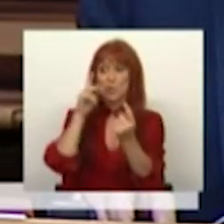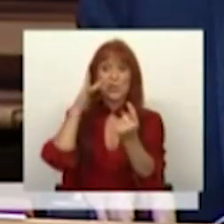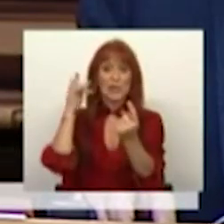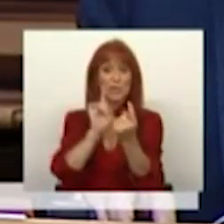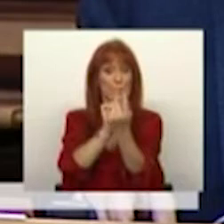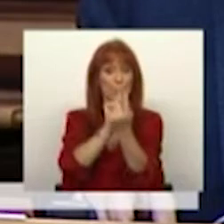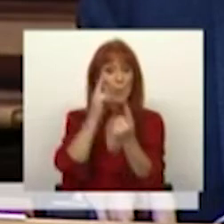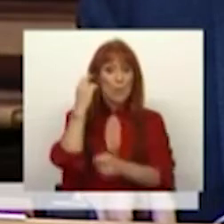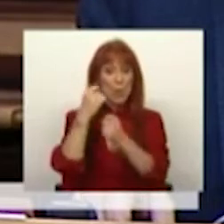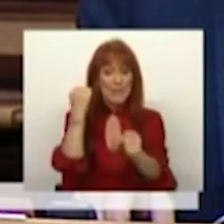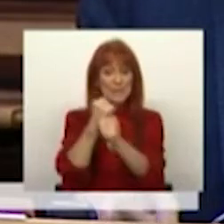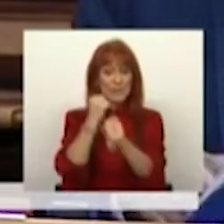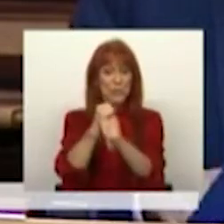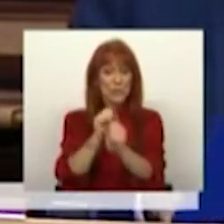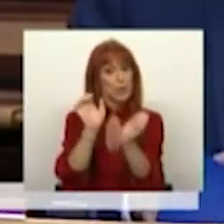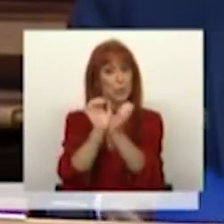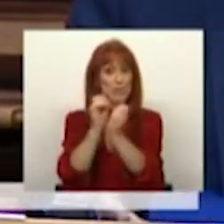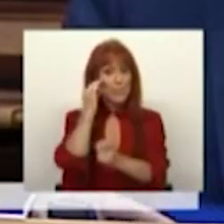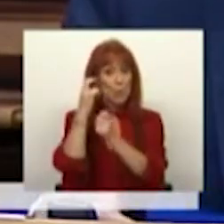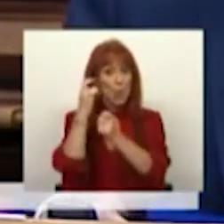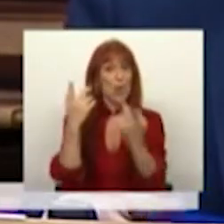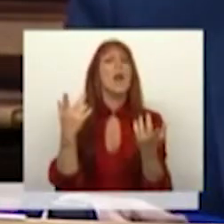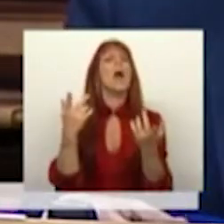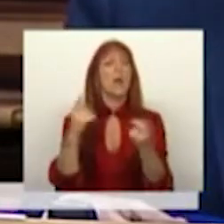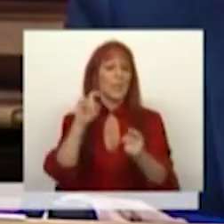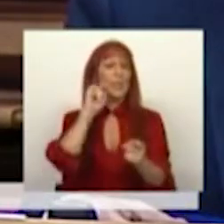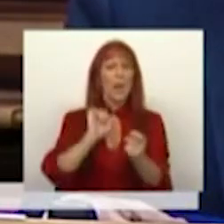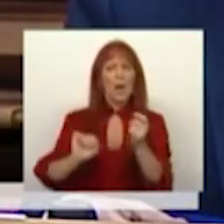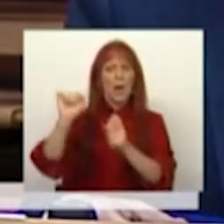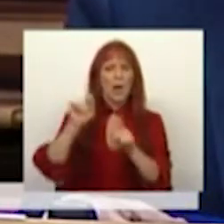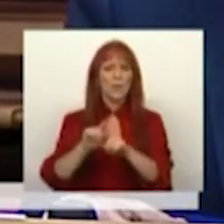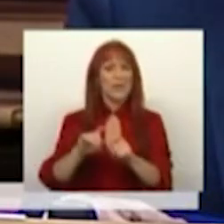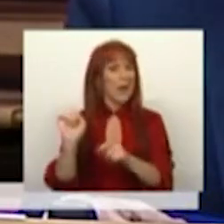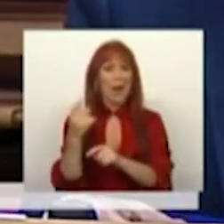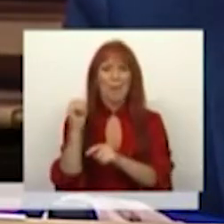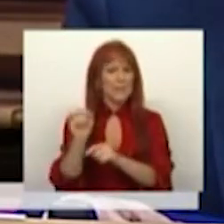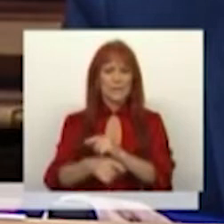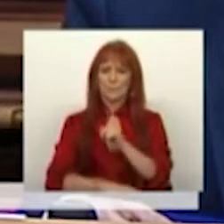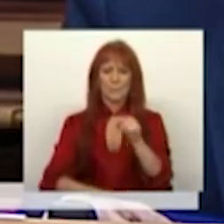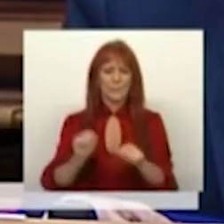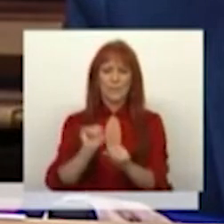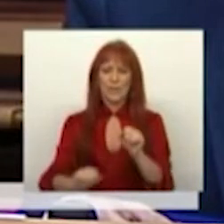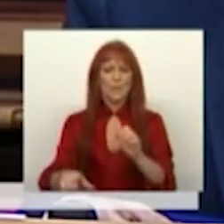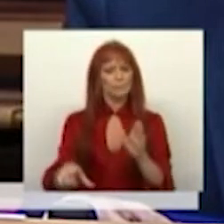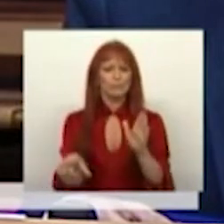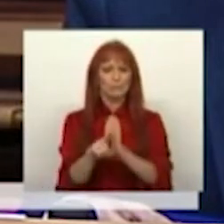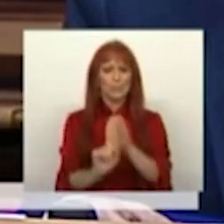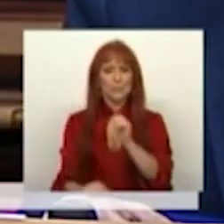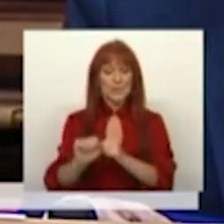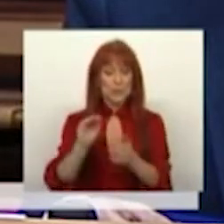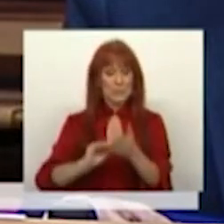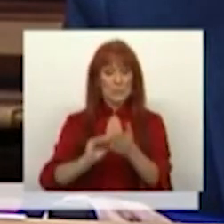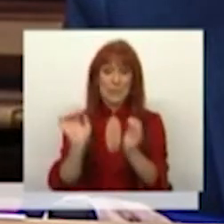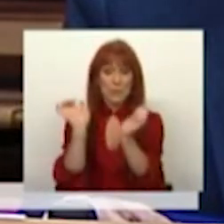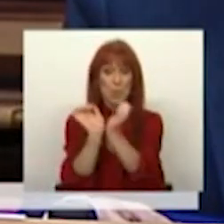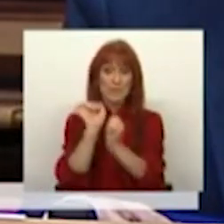que procuraram os serviços da Segurança Social para garantir que conseguiam rapidamente regularizar a sua situação e inscrever-se